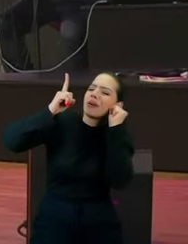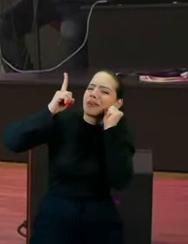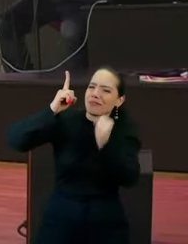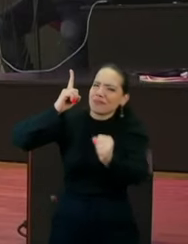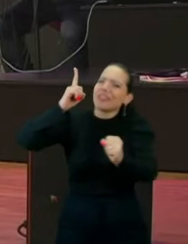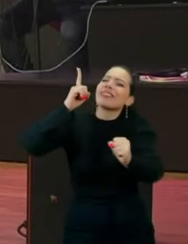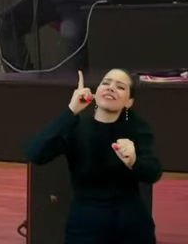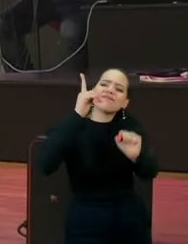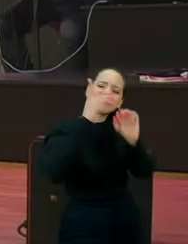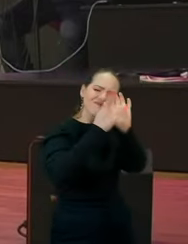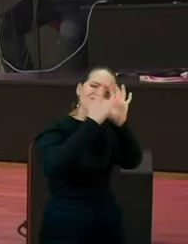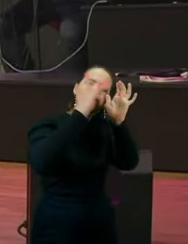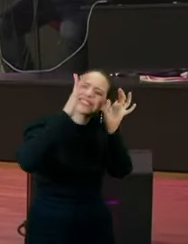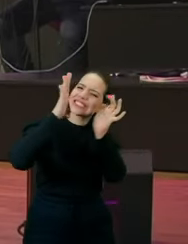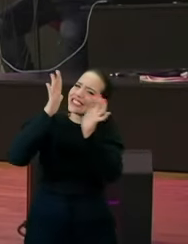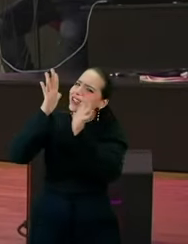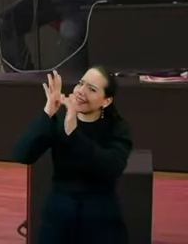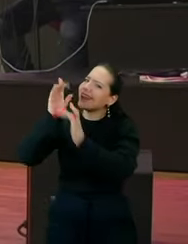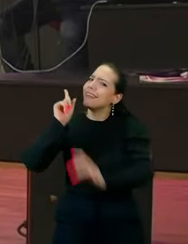de